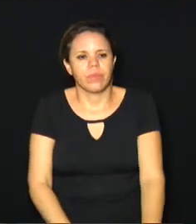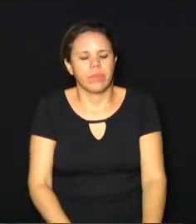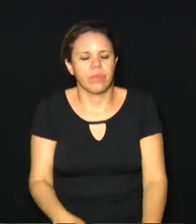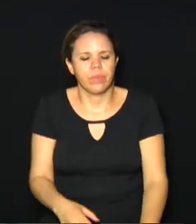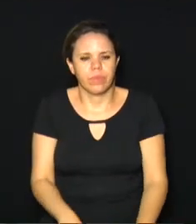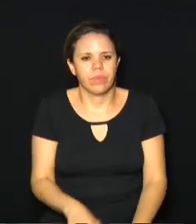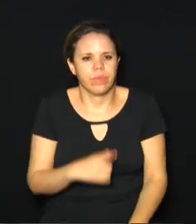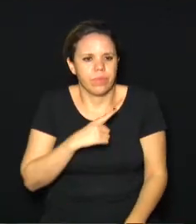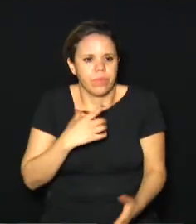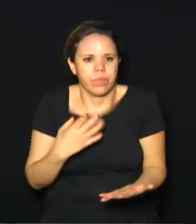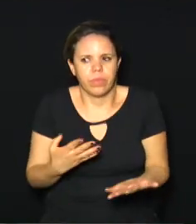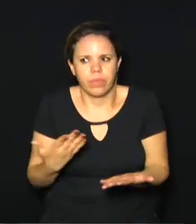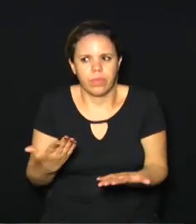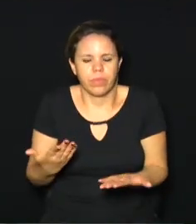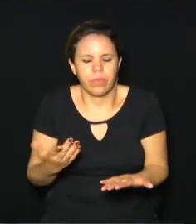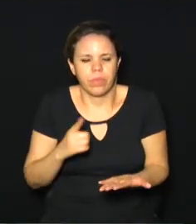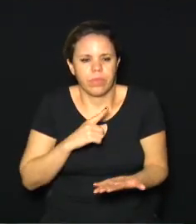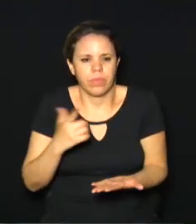tem, né? Seja a nível